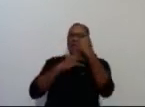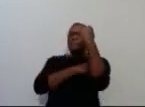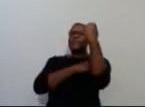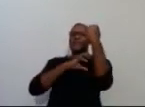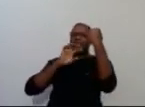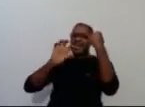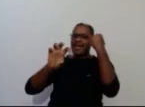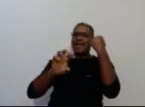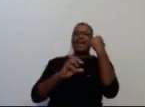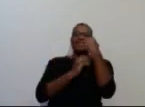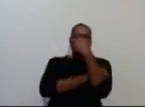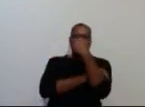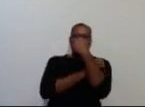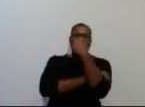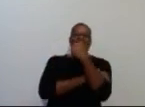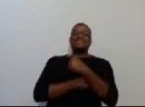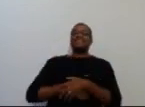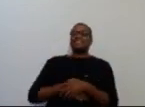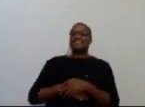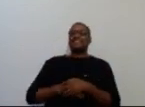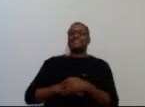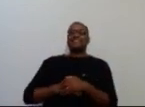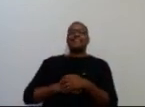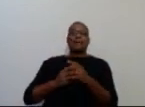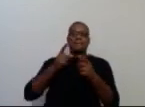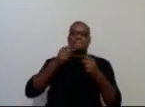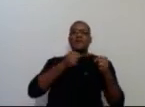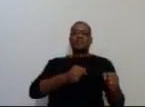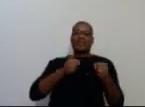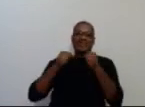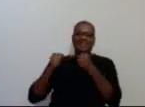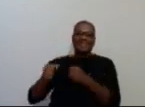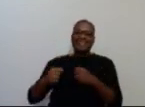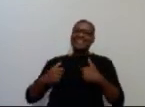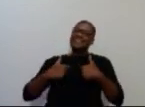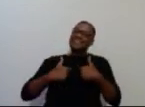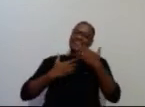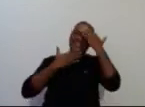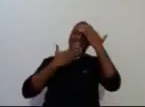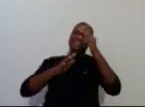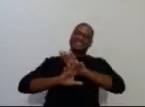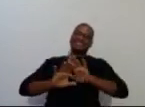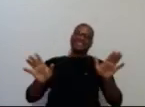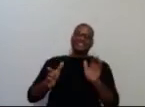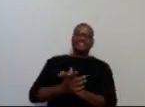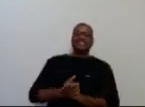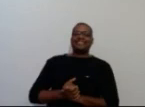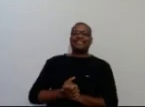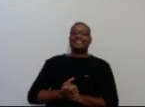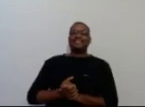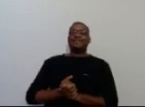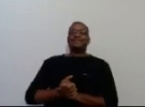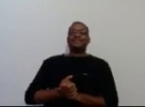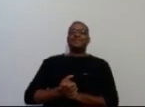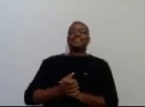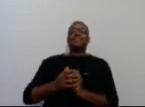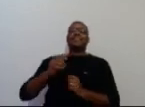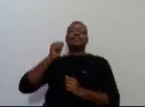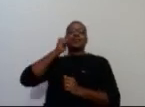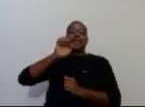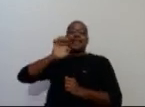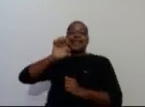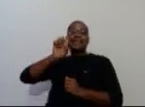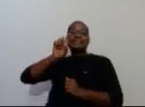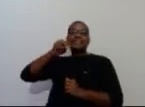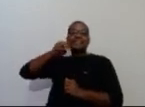poderosíssima. Muito bem. Tenho que agradecer só. É de Neuza Badaró, de Salvador, SENAC está de parabéns, cada vez mais sobre questões que